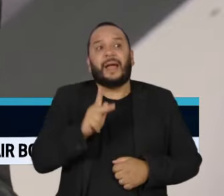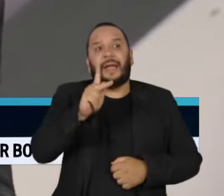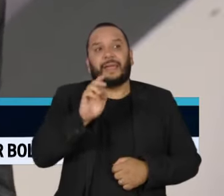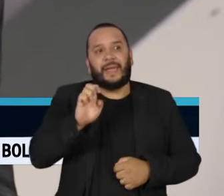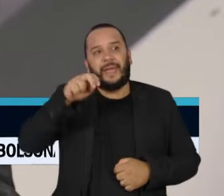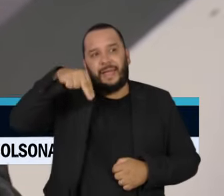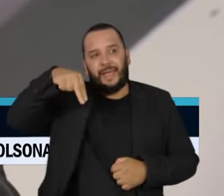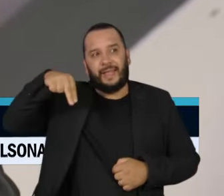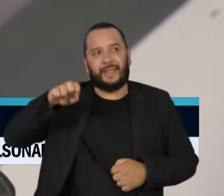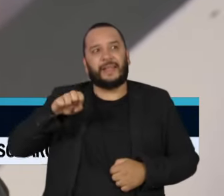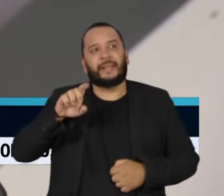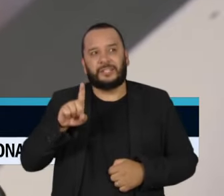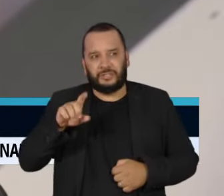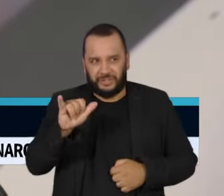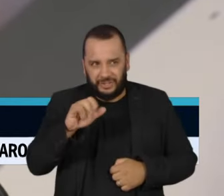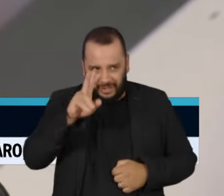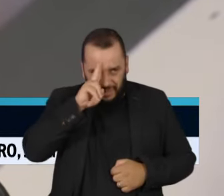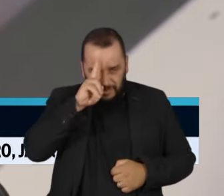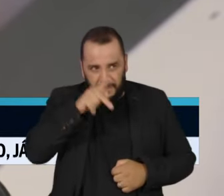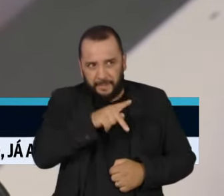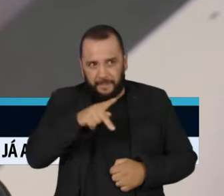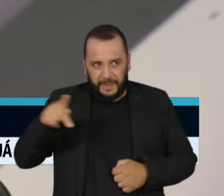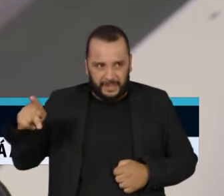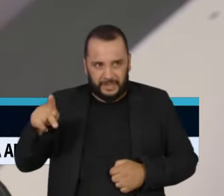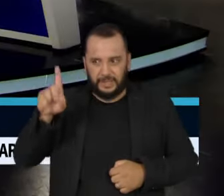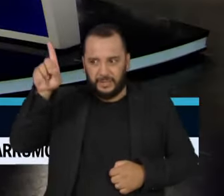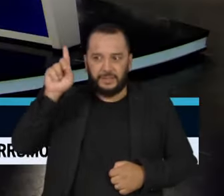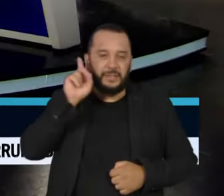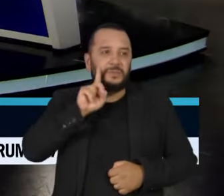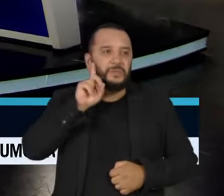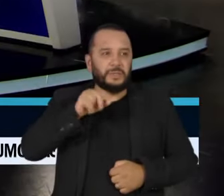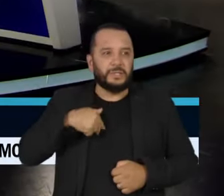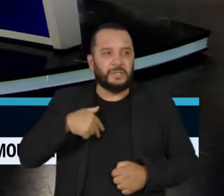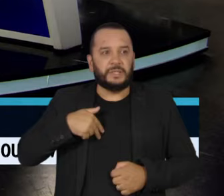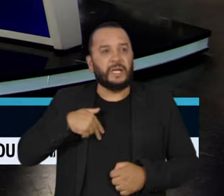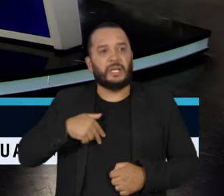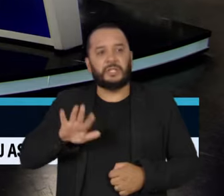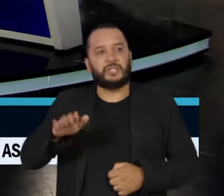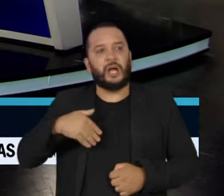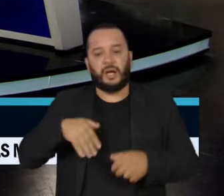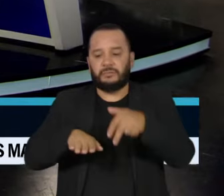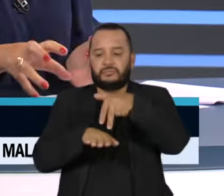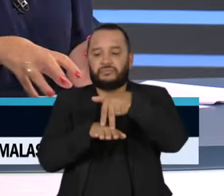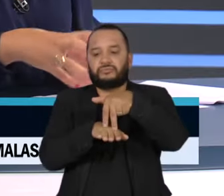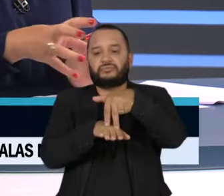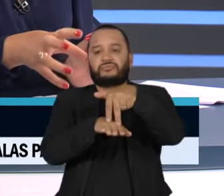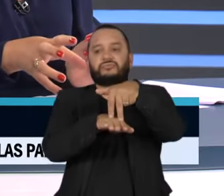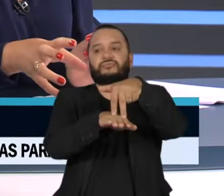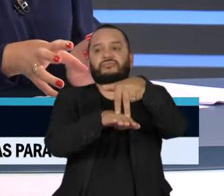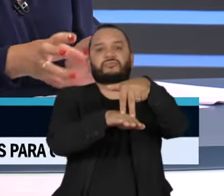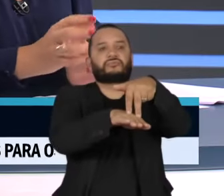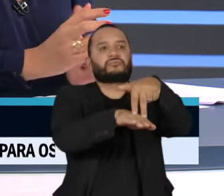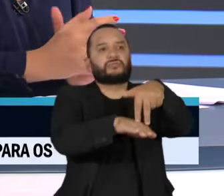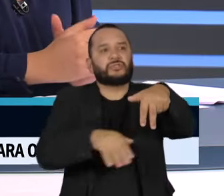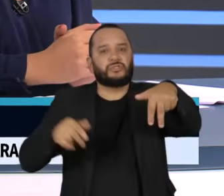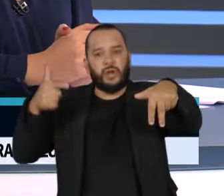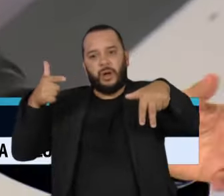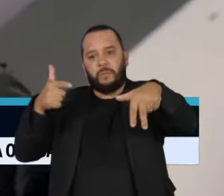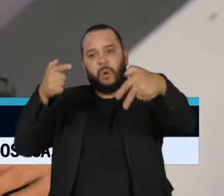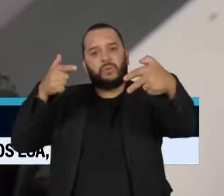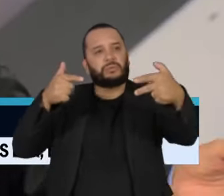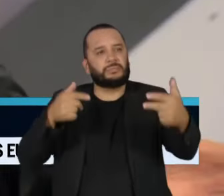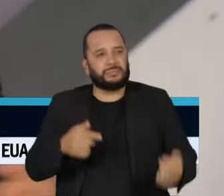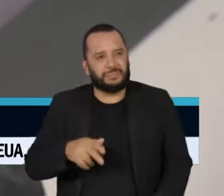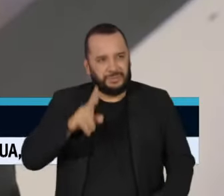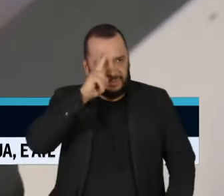edifício atira na cabeça do presidente. É? Na opinião do senhor, então, Lula não deveria desfilar em carro aberto. Para falar do Reagan, então.